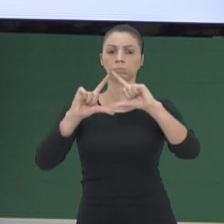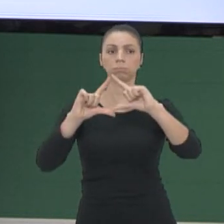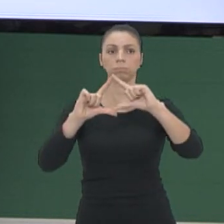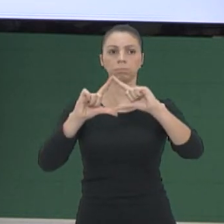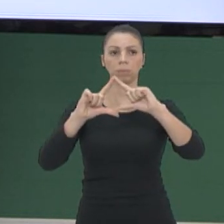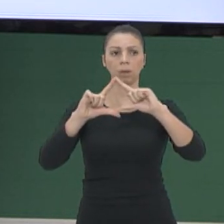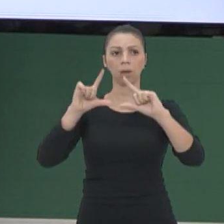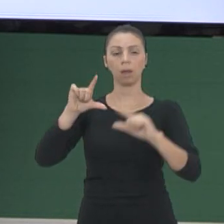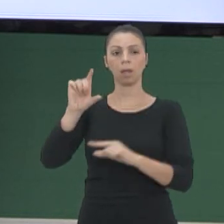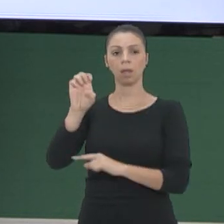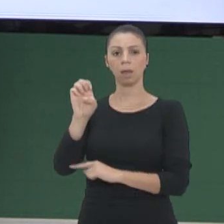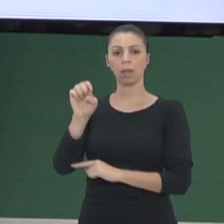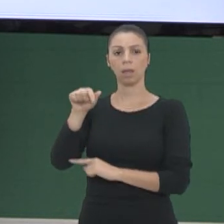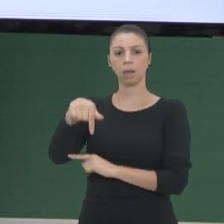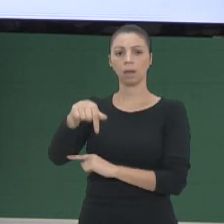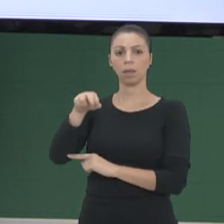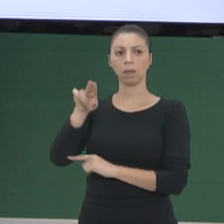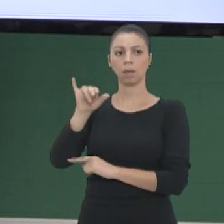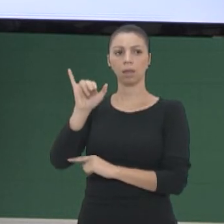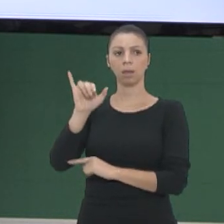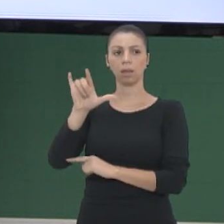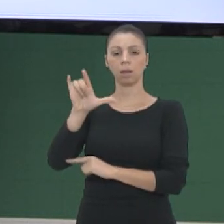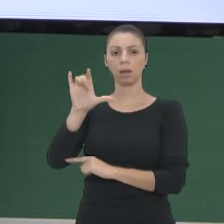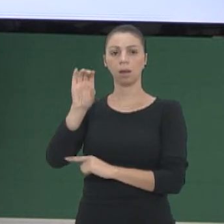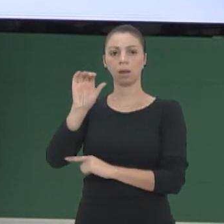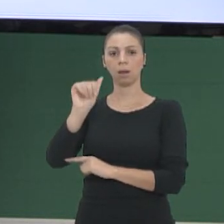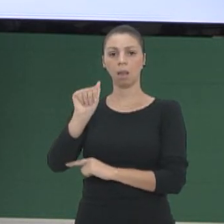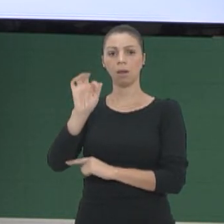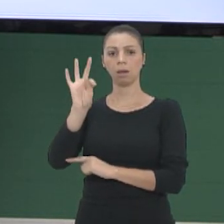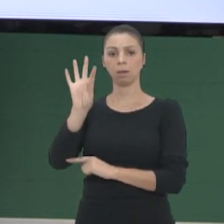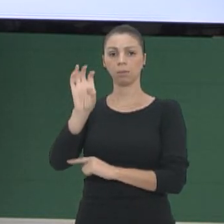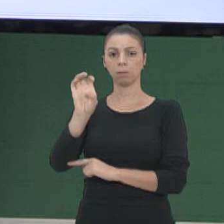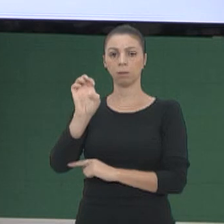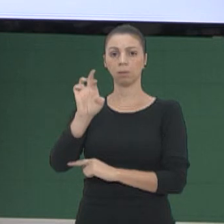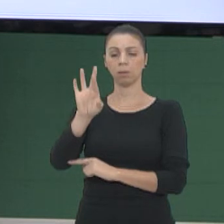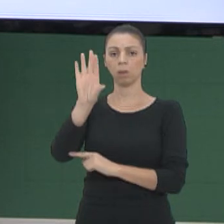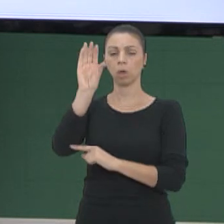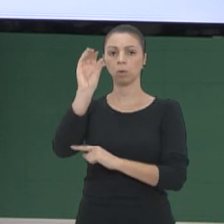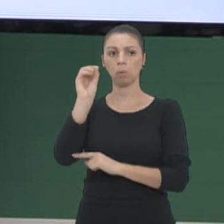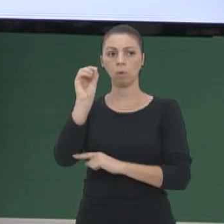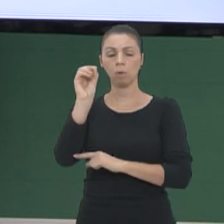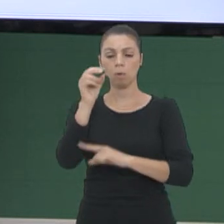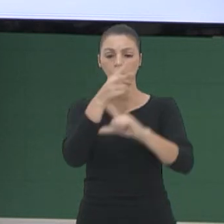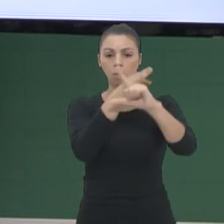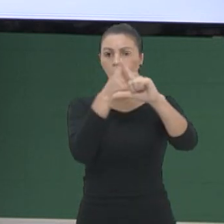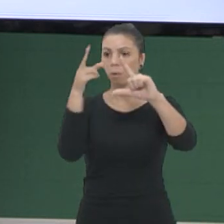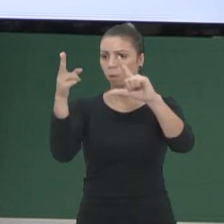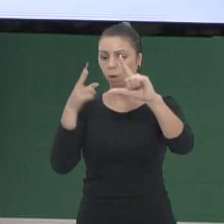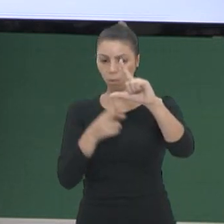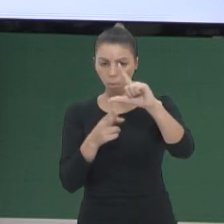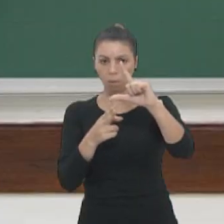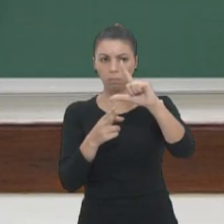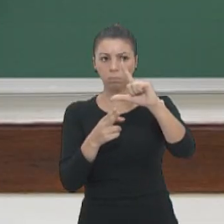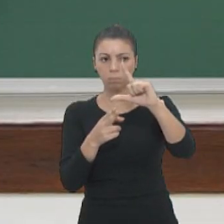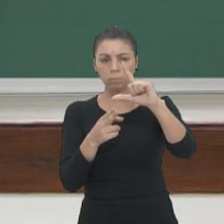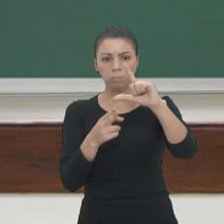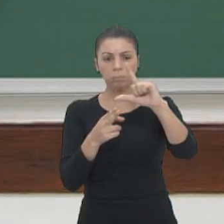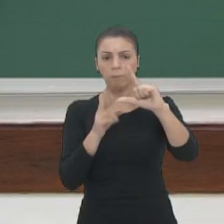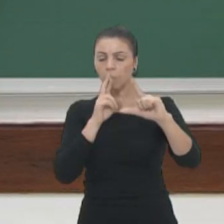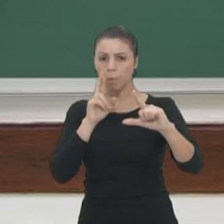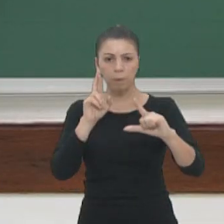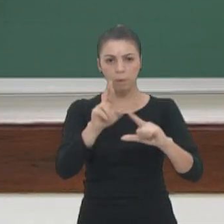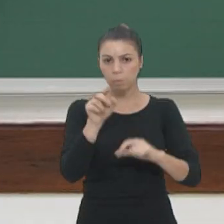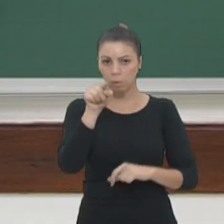os três têm a mesma medida e os ângulos também? Vamos responder? Eu vou dar um tempo para